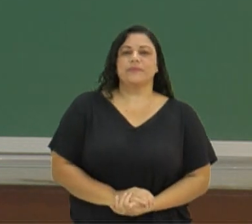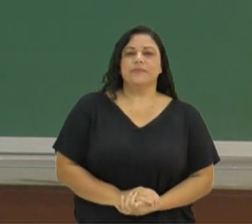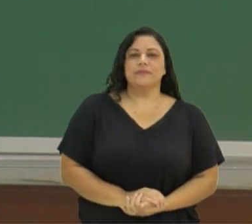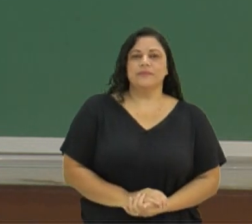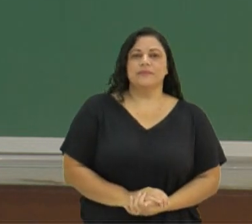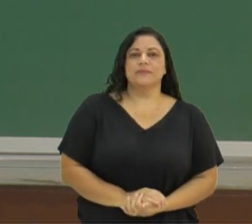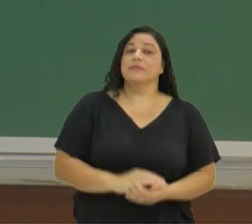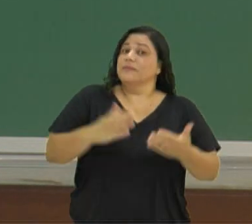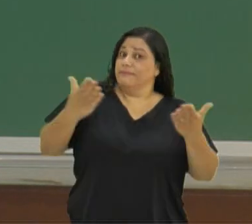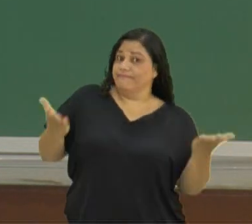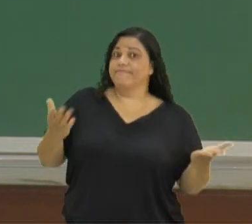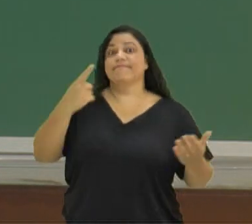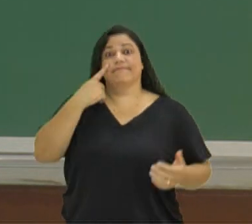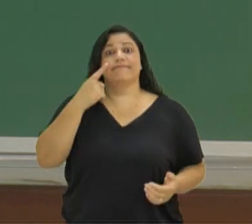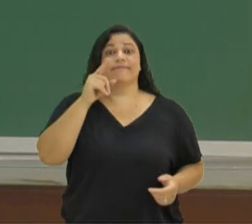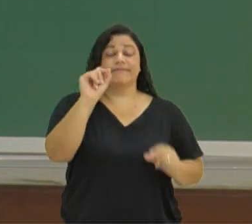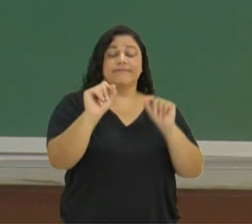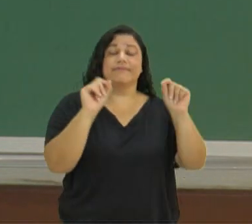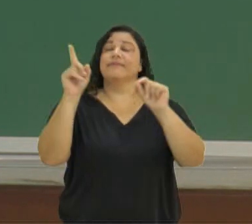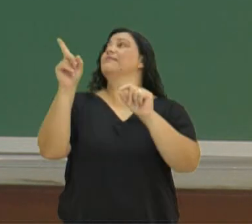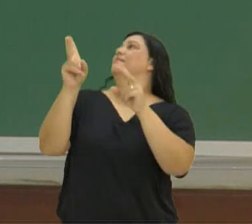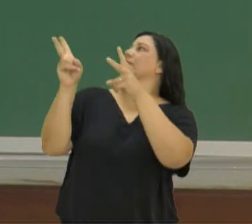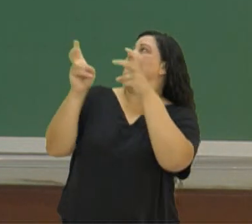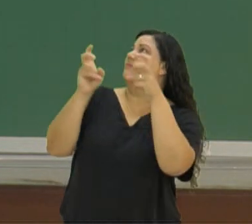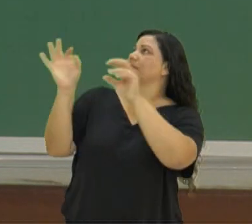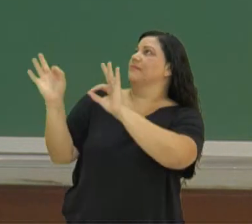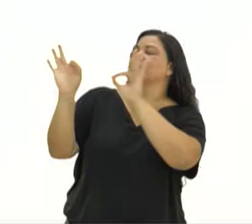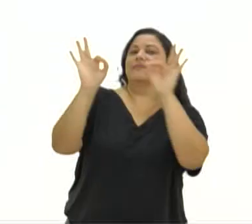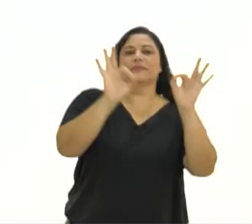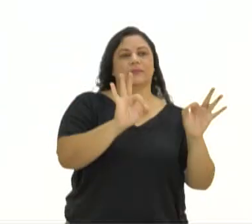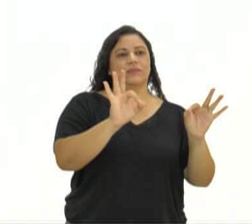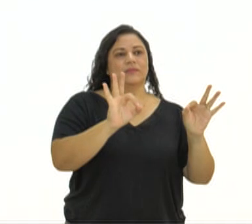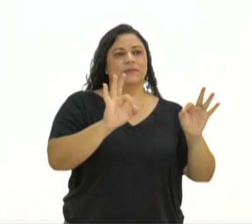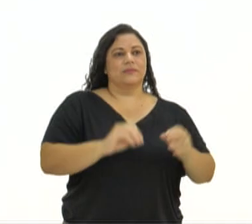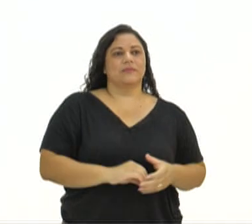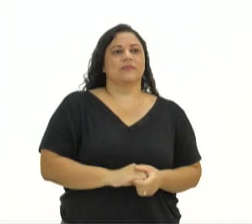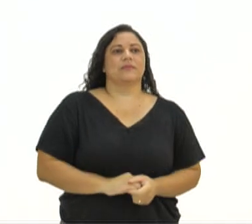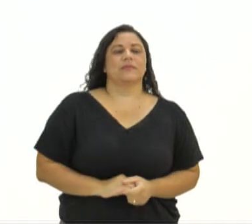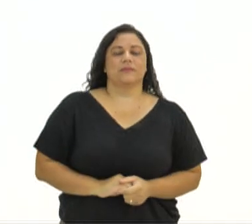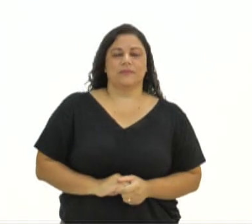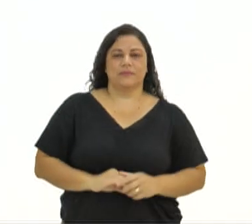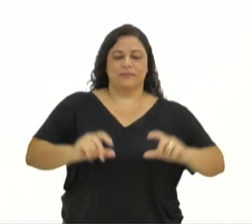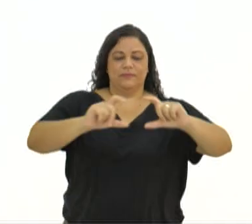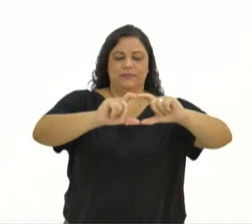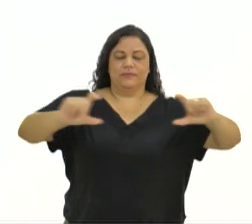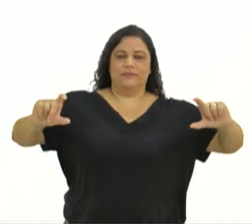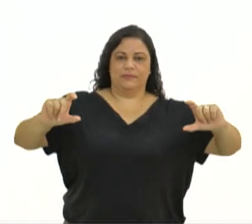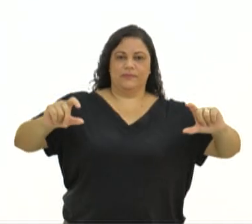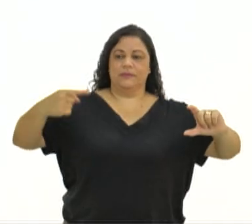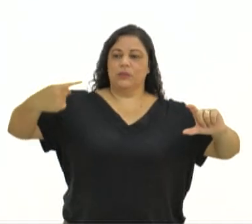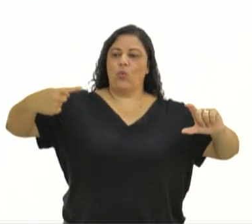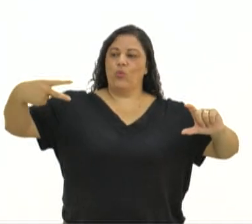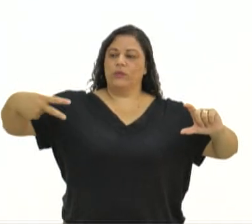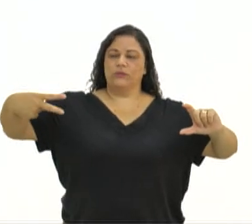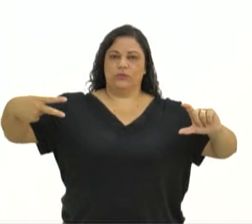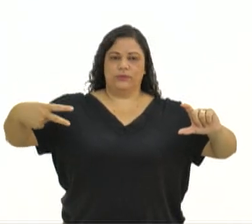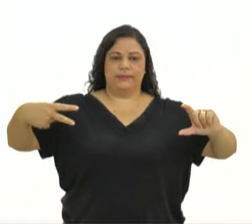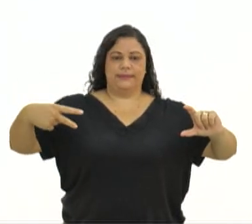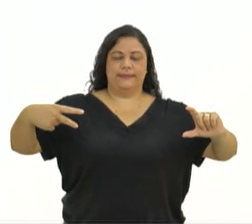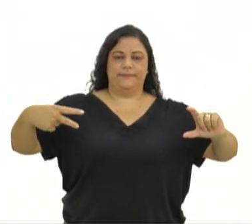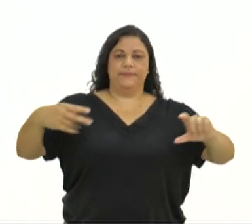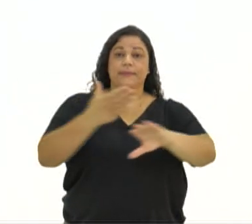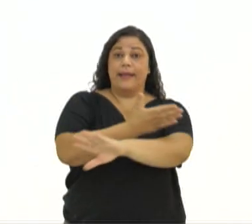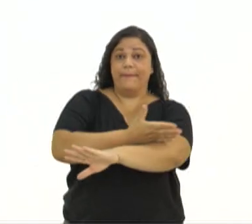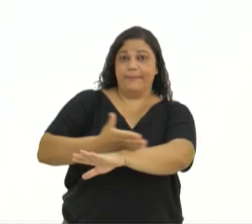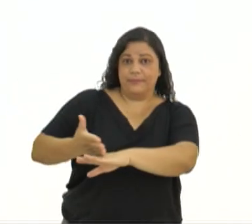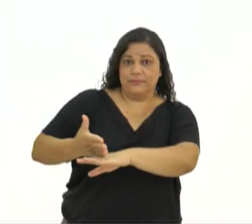Então vamos lá. Temos aqui as peças na fileira 1 e 2, as peças brancas, e na 7 e